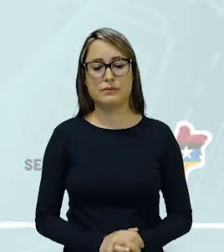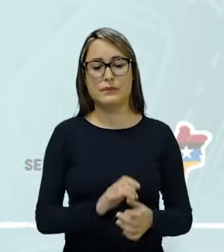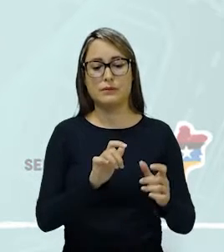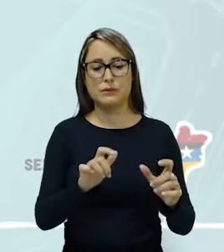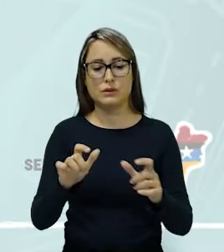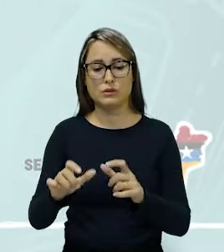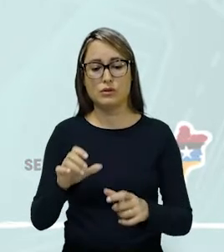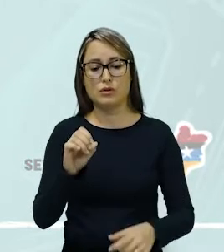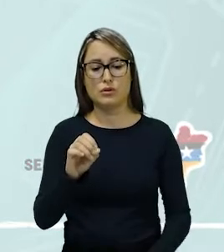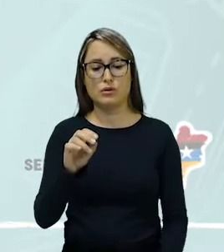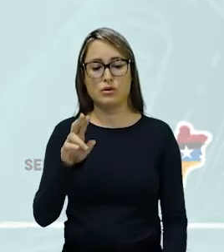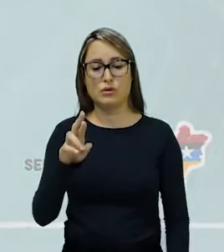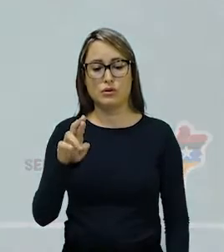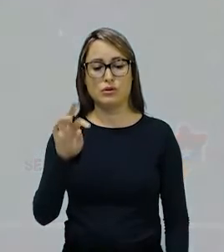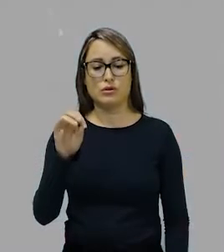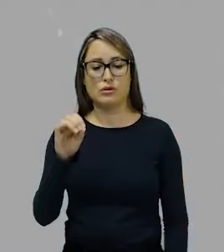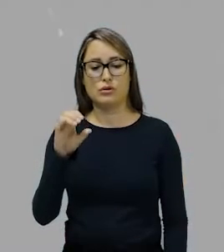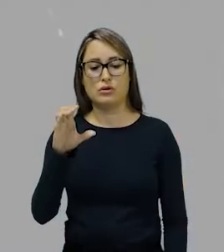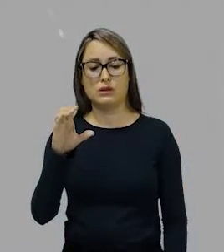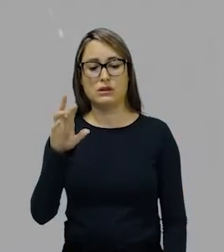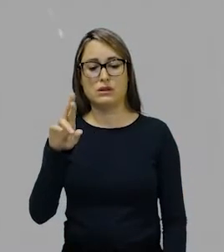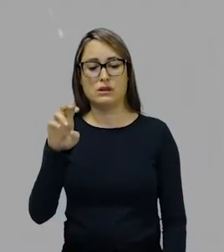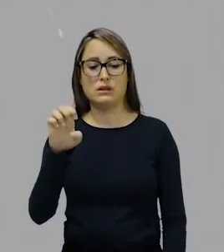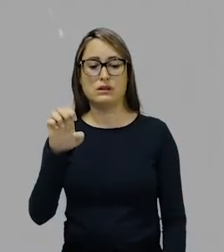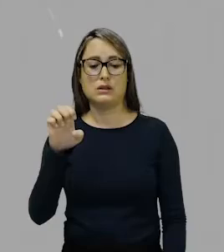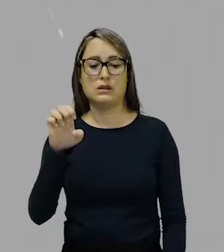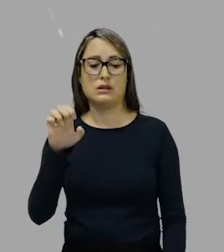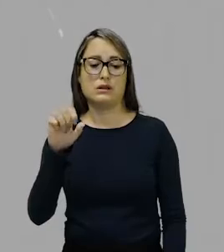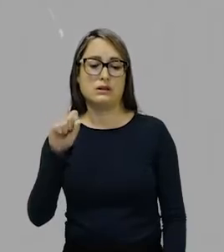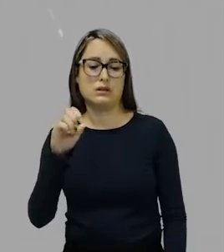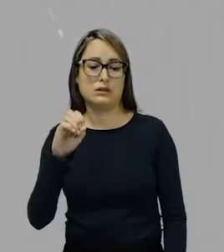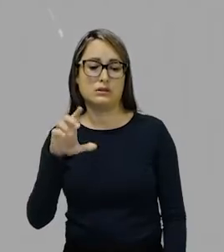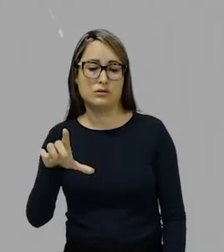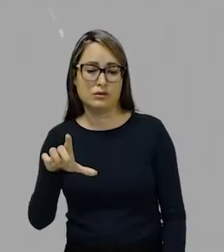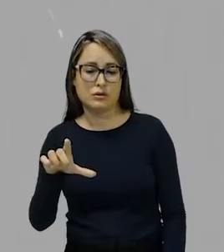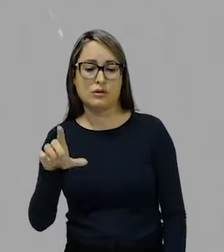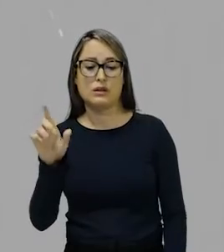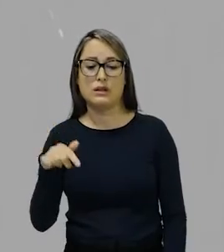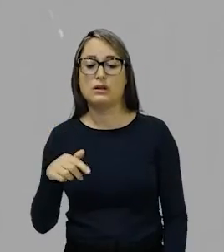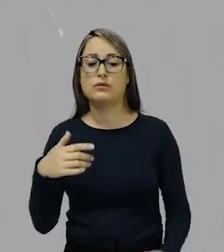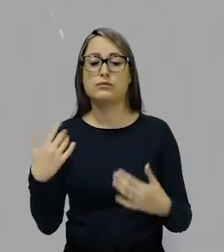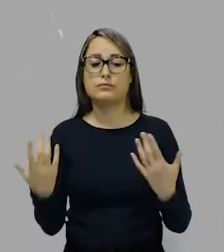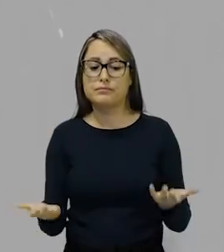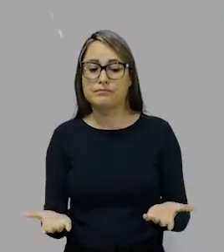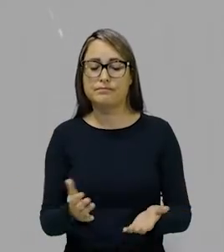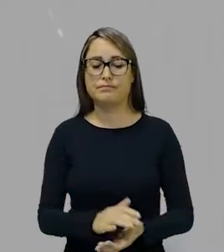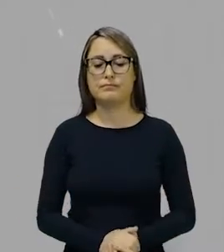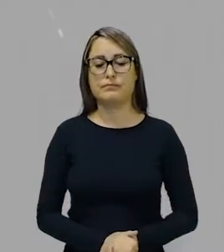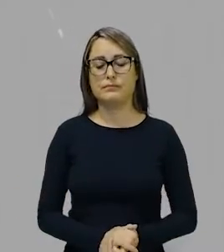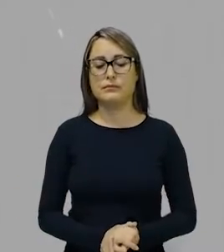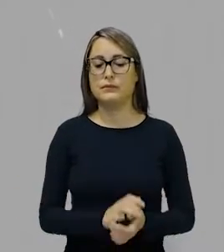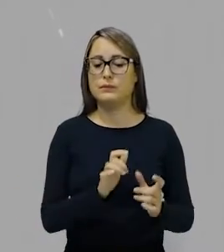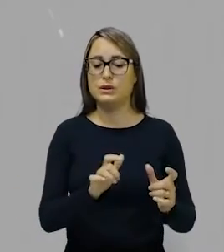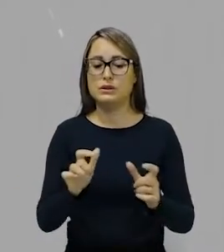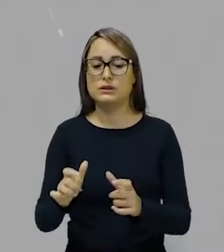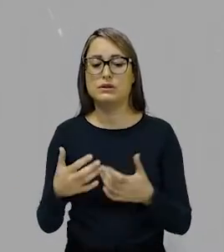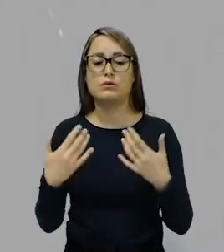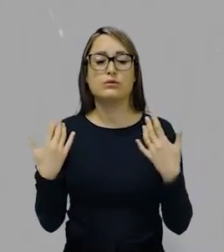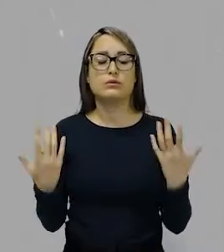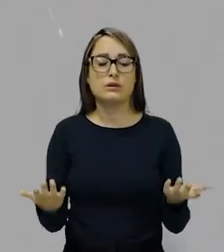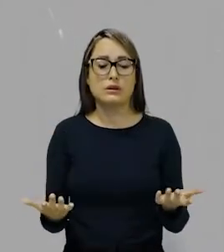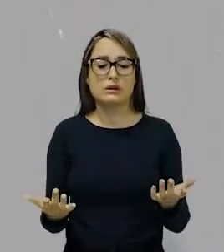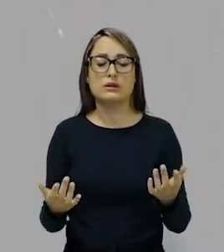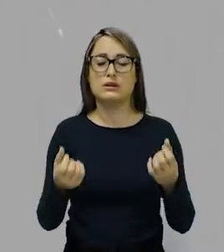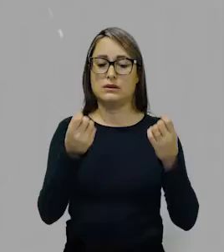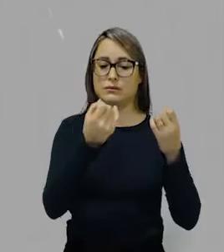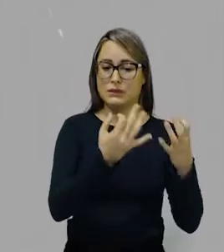ortometilfenol é o... Então, aquele que é o isômero de posição. Então, já falamos de isomeria de